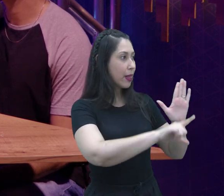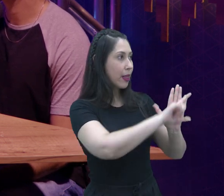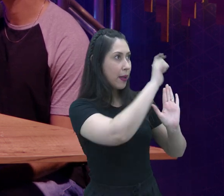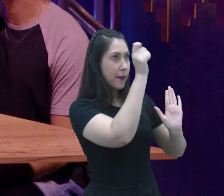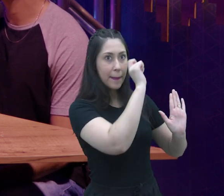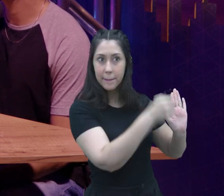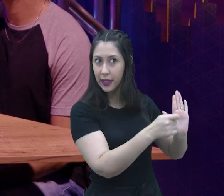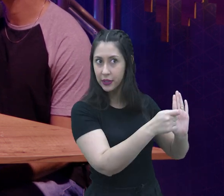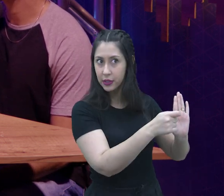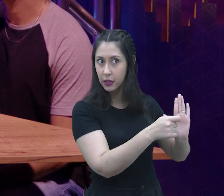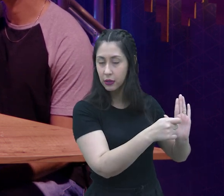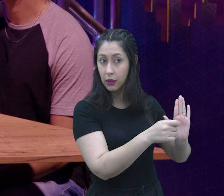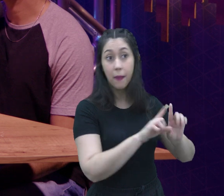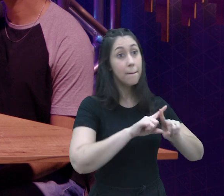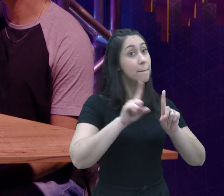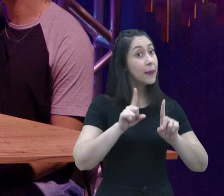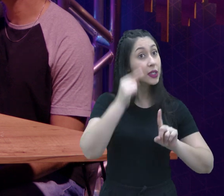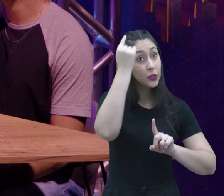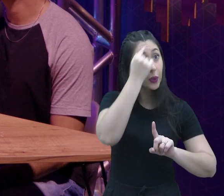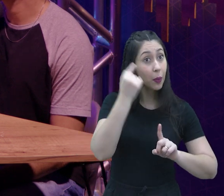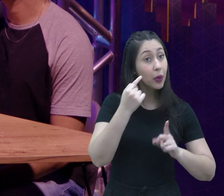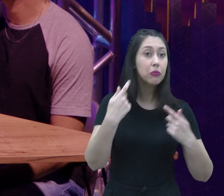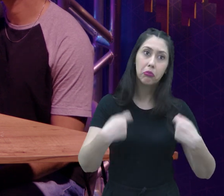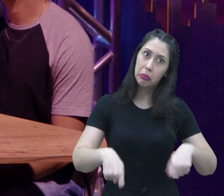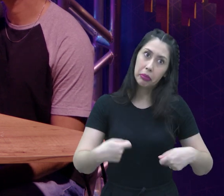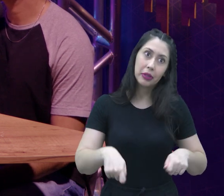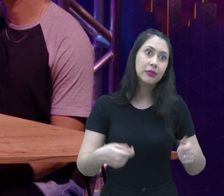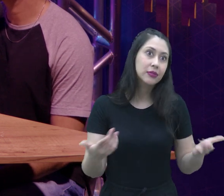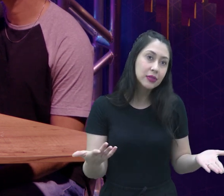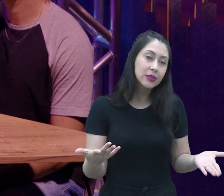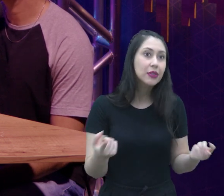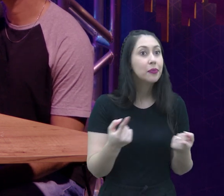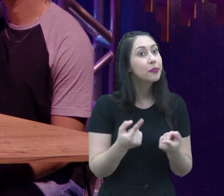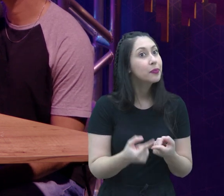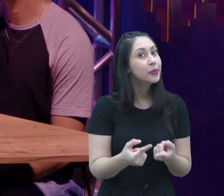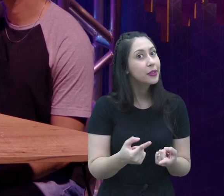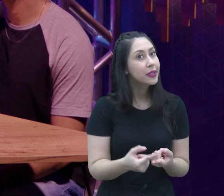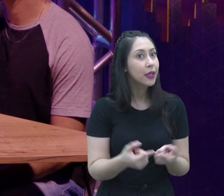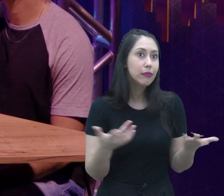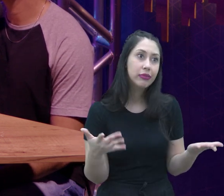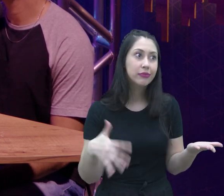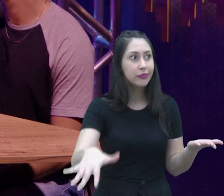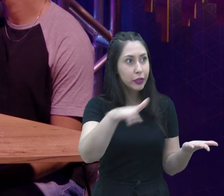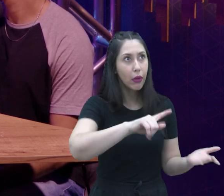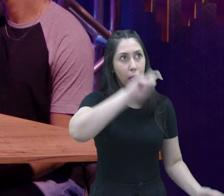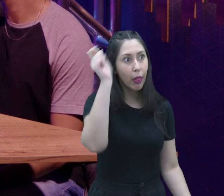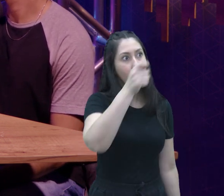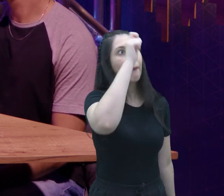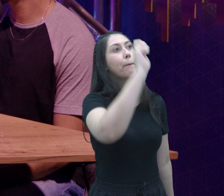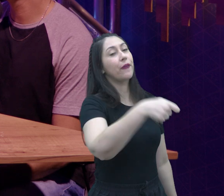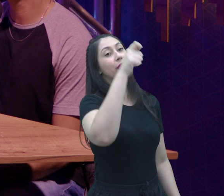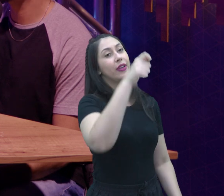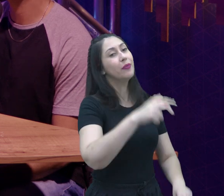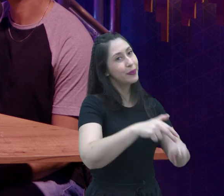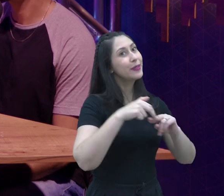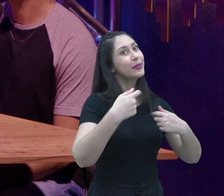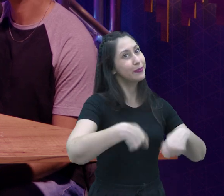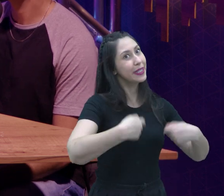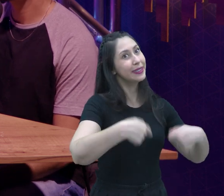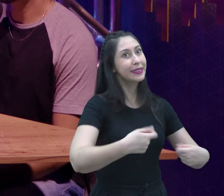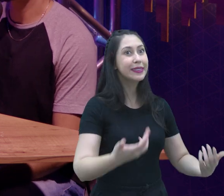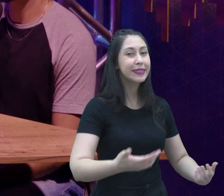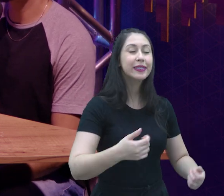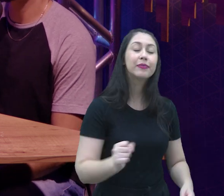execução das leis da magia, mas lá eles precisam, né, então desse departamento, porque eles são bruxos, então eles precisam